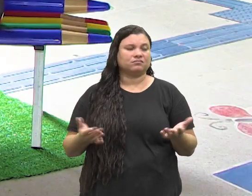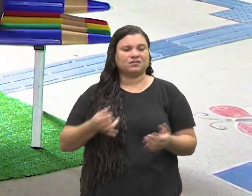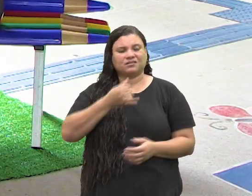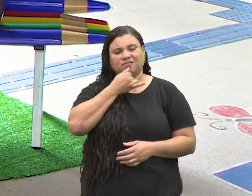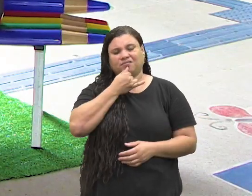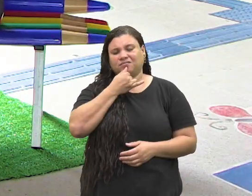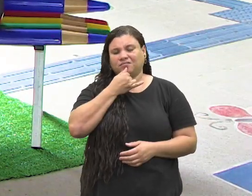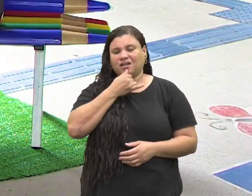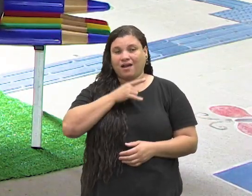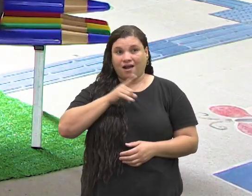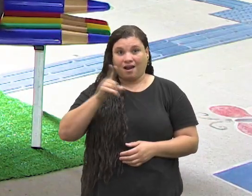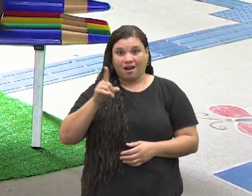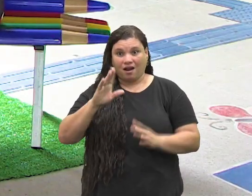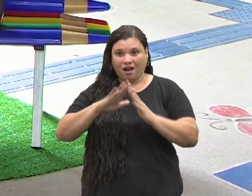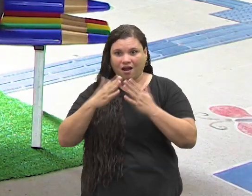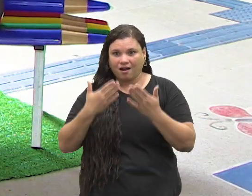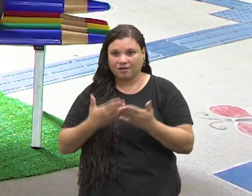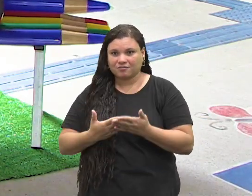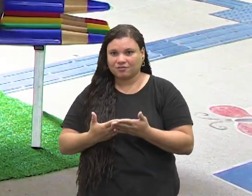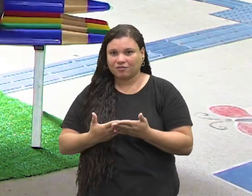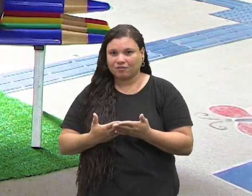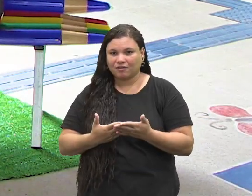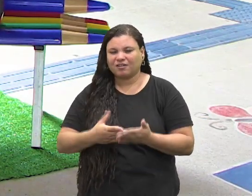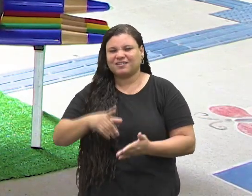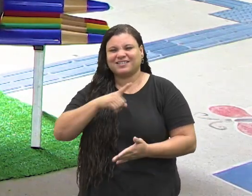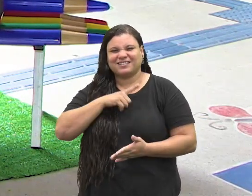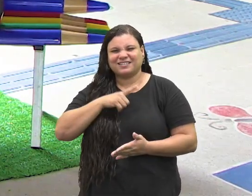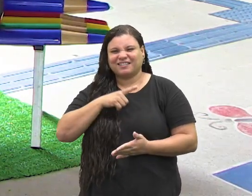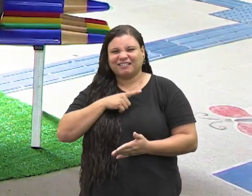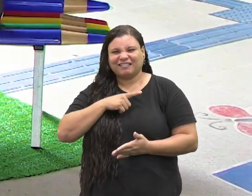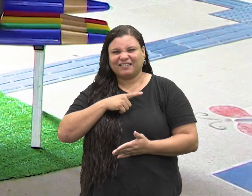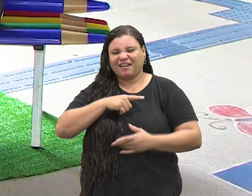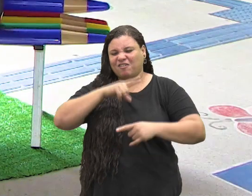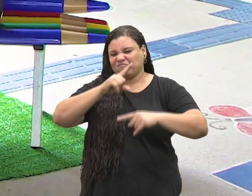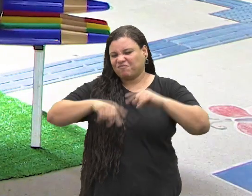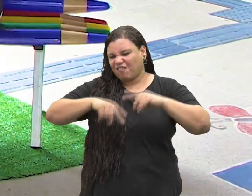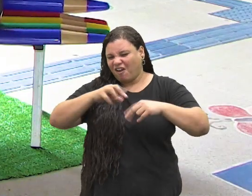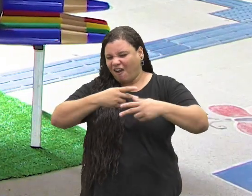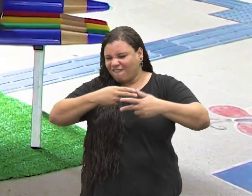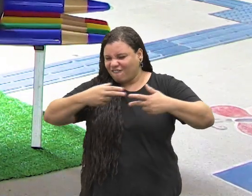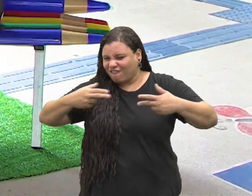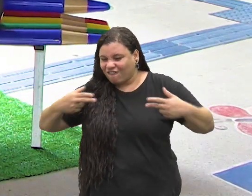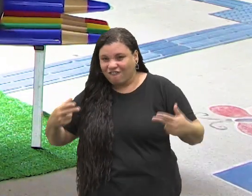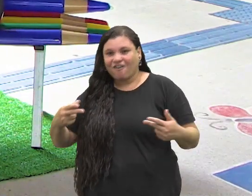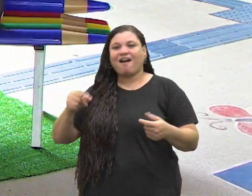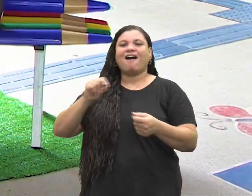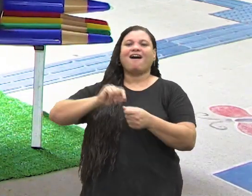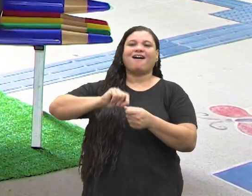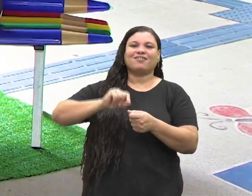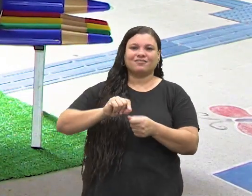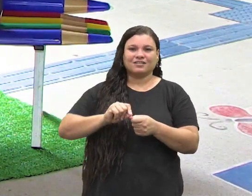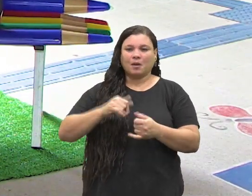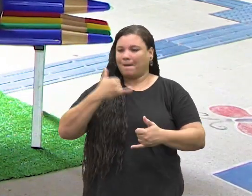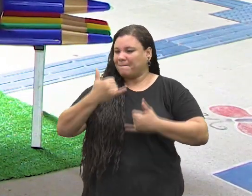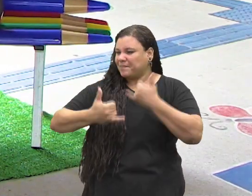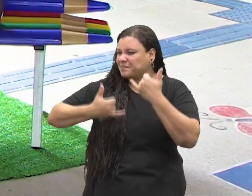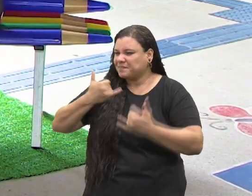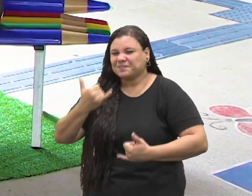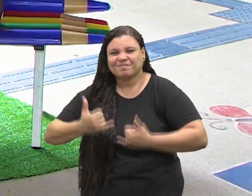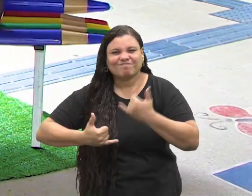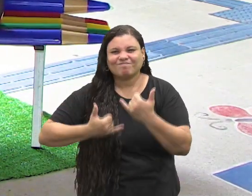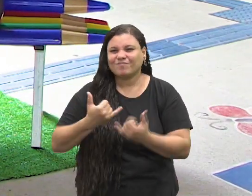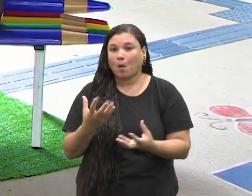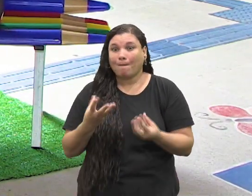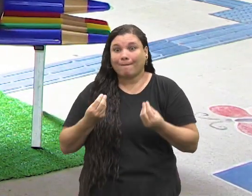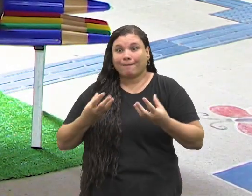coisas diferentes. E aqui em casa não consigo nada, não tenho um brinquedo para brincar. Não consigo imaginar